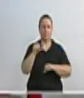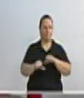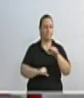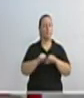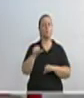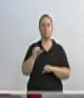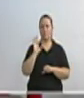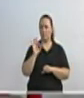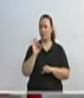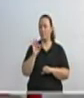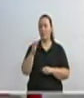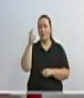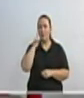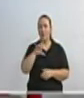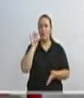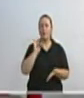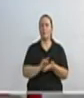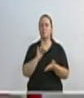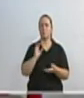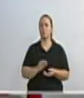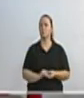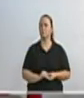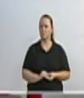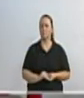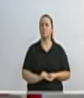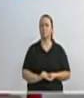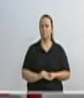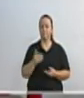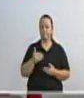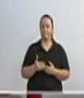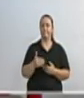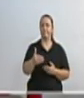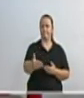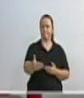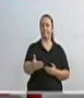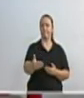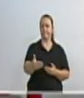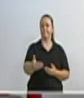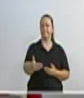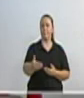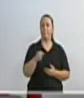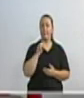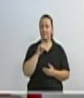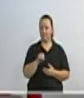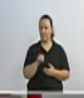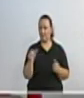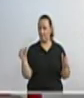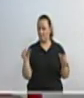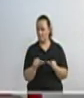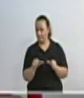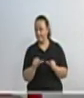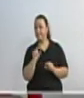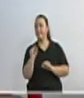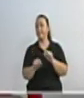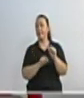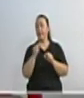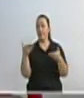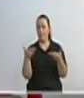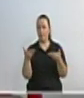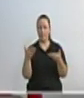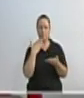fazer com que isso aconteça, e aconteça daqui para frente. Porque, senão, do contrário, fiz hoje um requerimento,